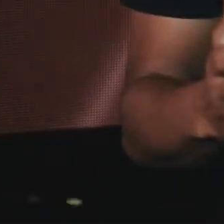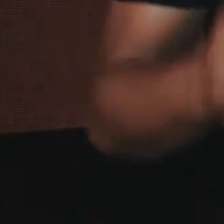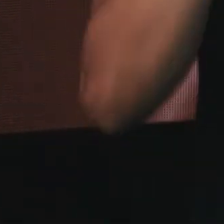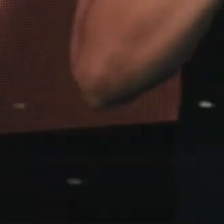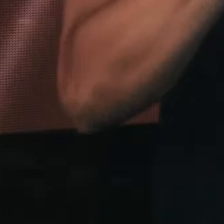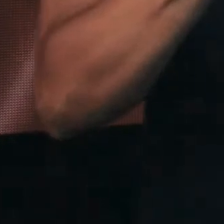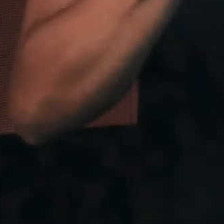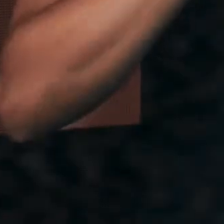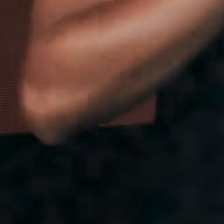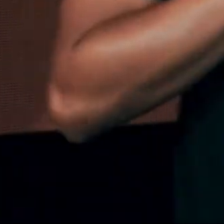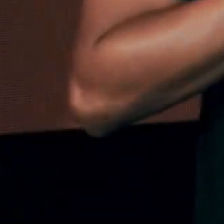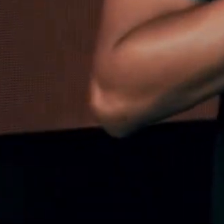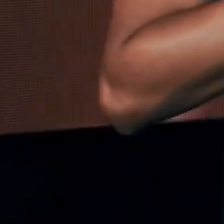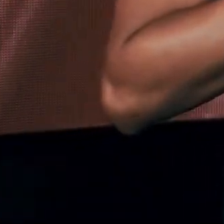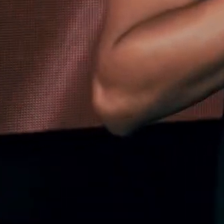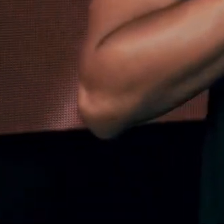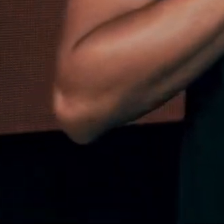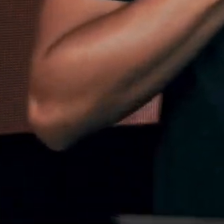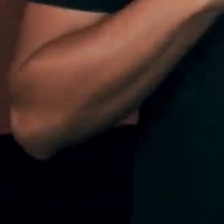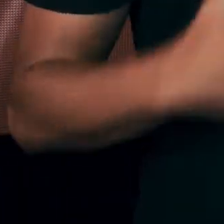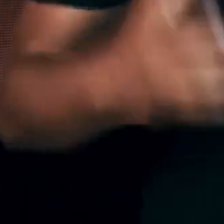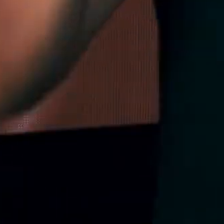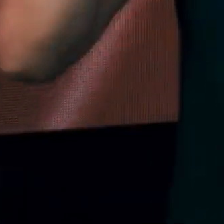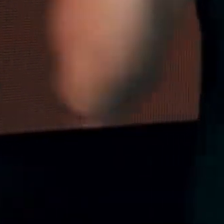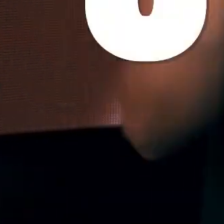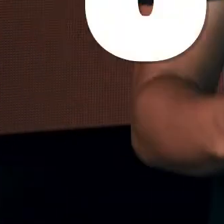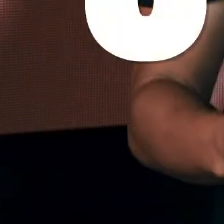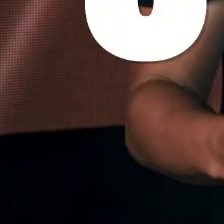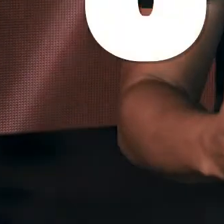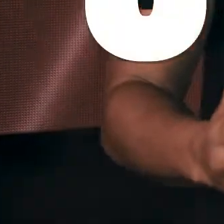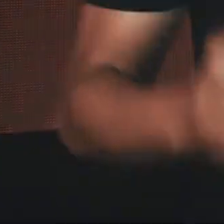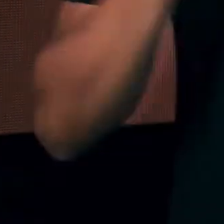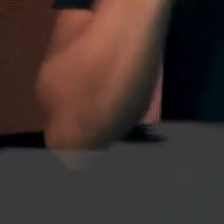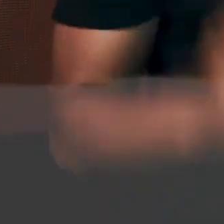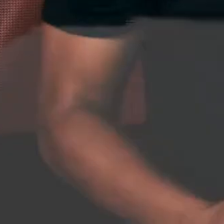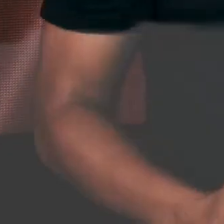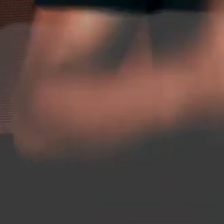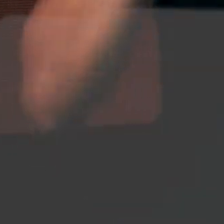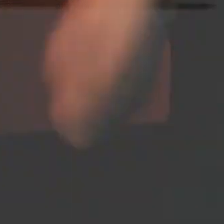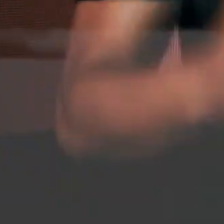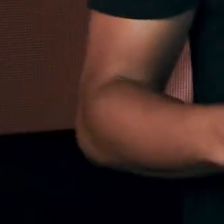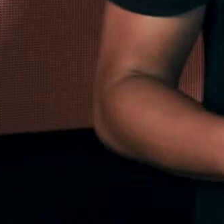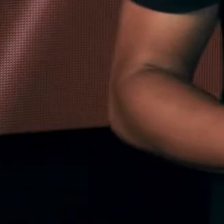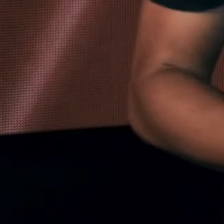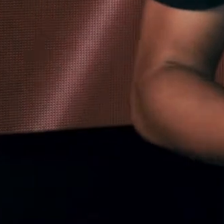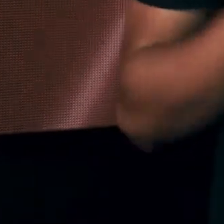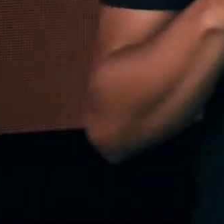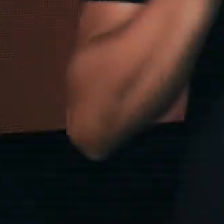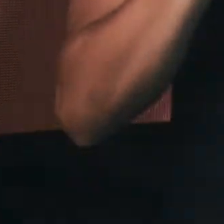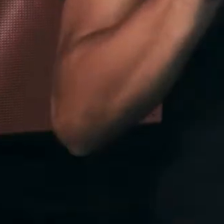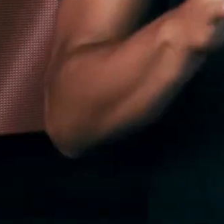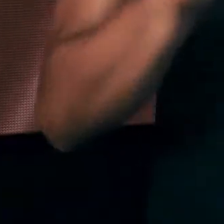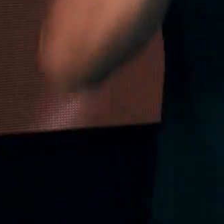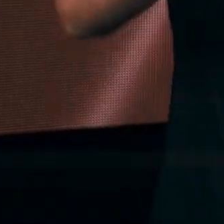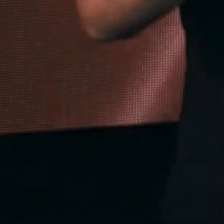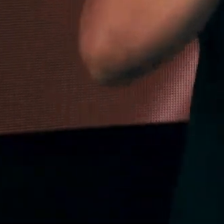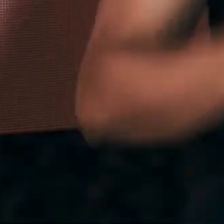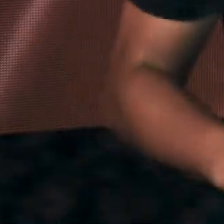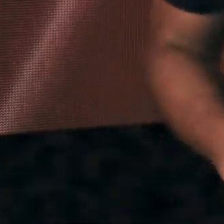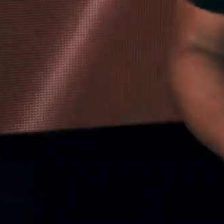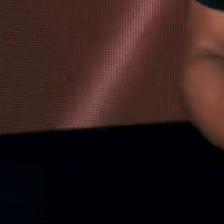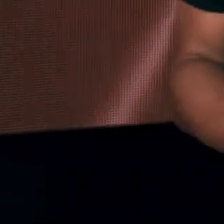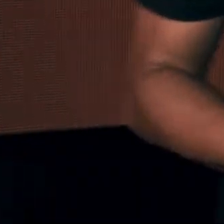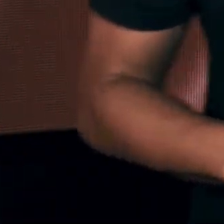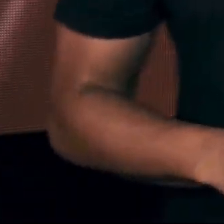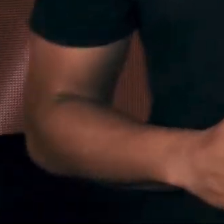Paz de Cristo, gente, tudo bem? Eu sou o Júnior. E eu sou a Júlia. E nós somos do Connect, Juventude da ADVEC. Nós temos alguns convites para fazer